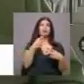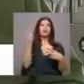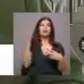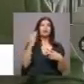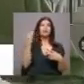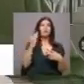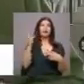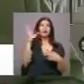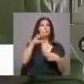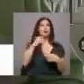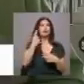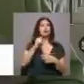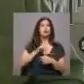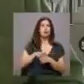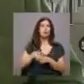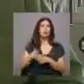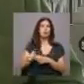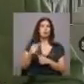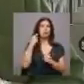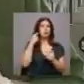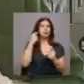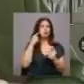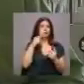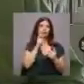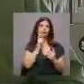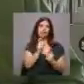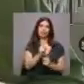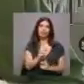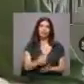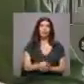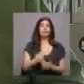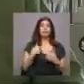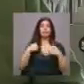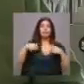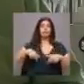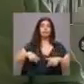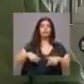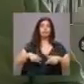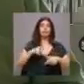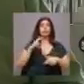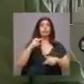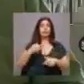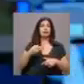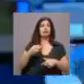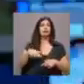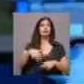Covid. André Veloso e Pedro Sá Guerra, a RTP, no Rio de Janeiro.